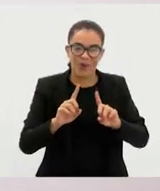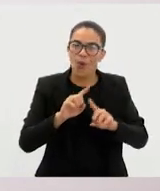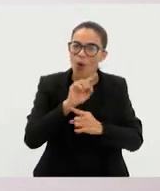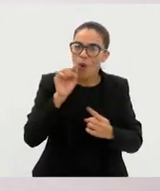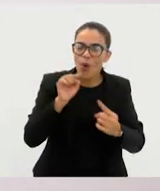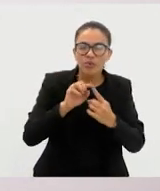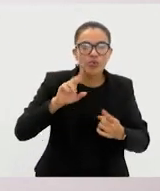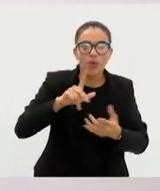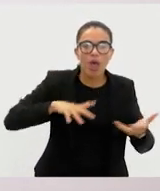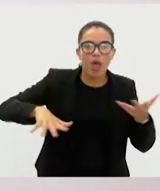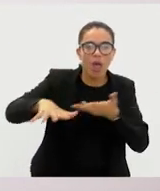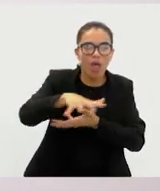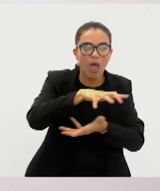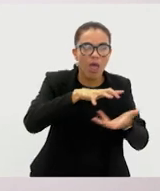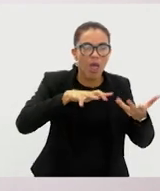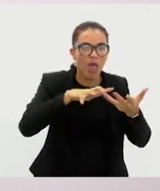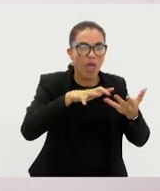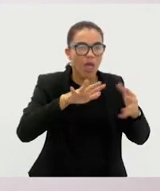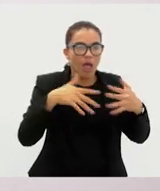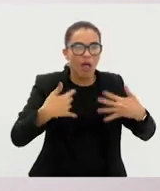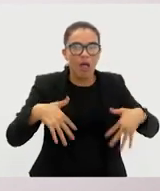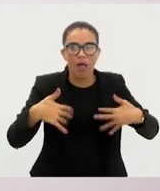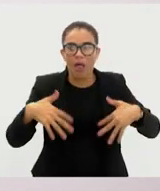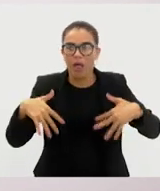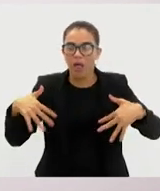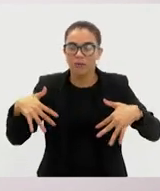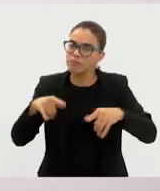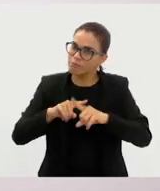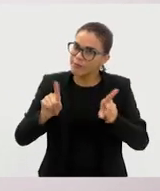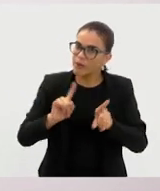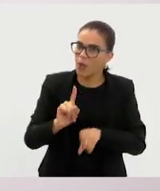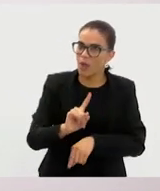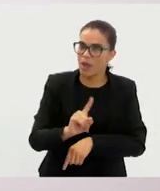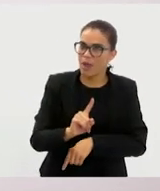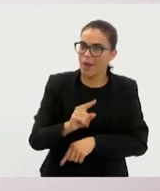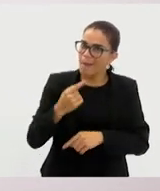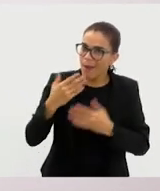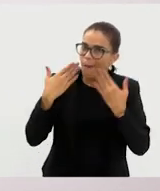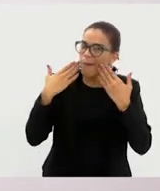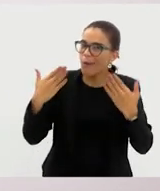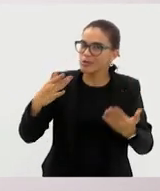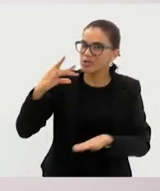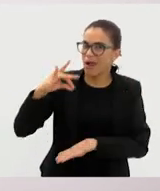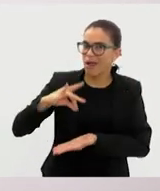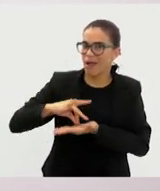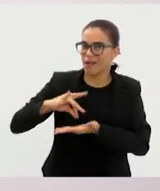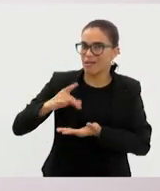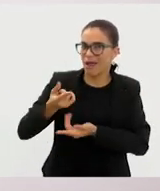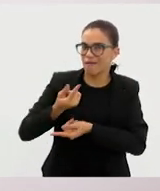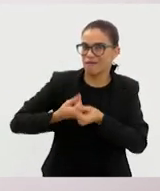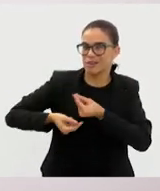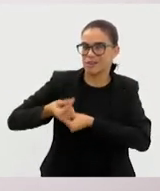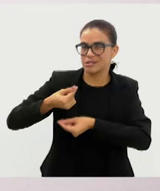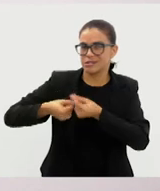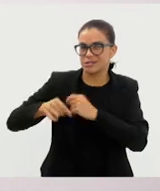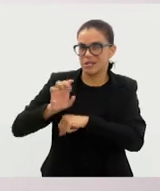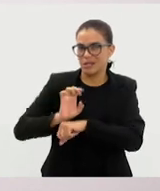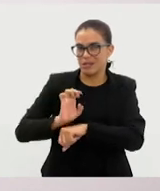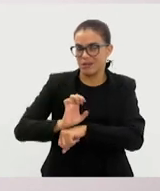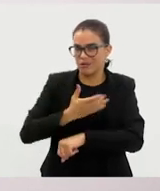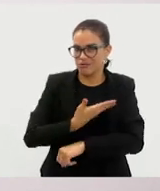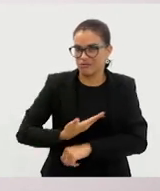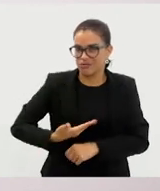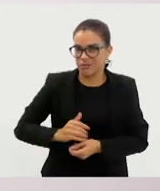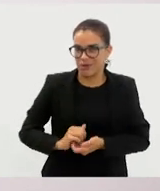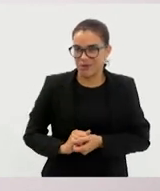gerar pânico, mas você tem que explicitar a dificuldade que está... Né? Então, sim,